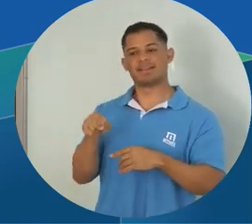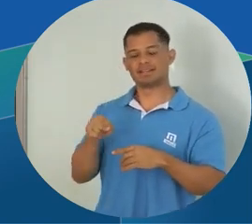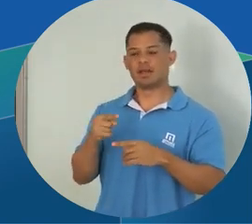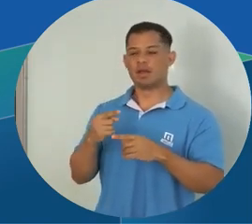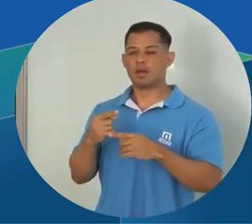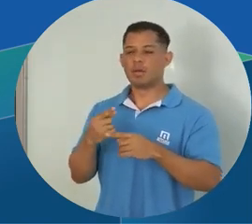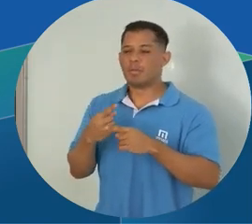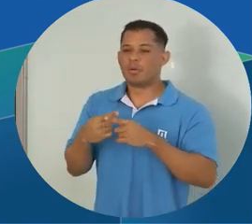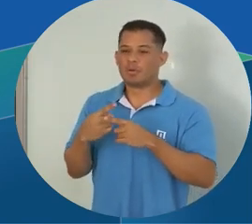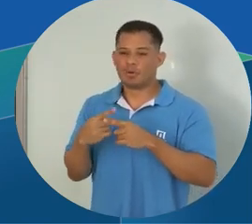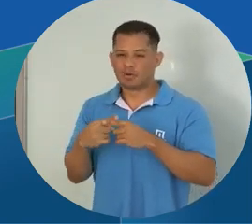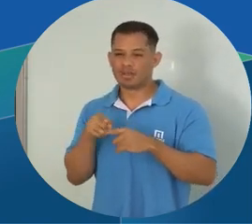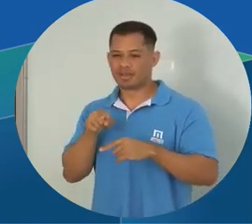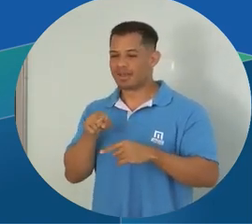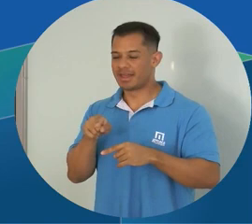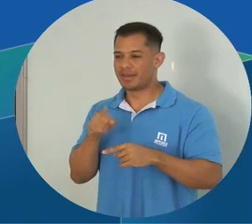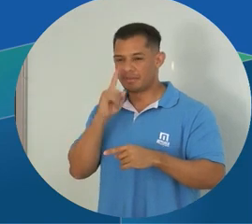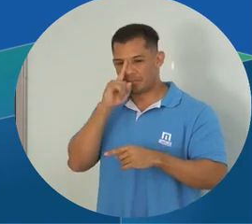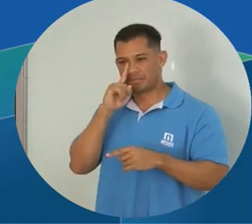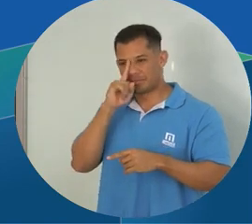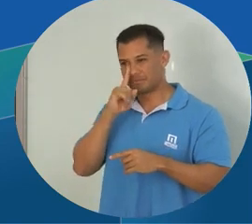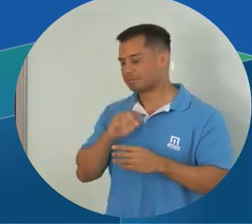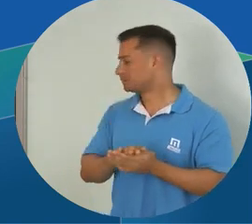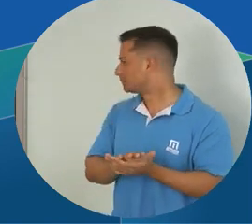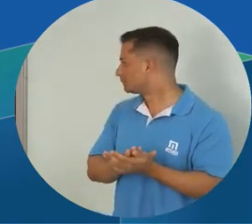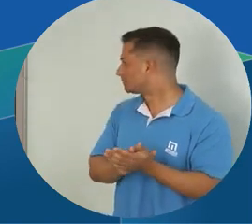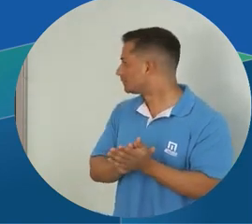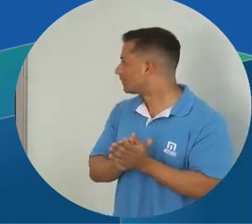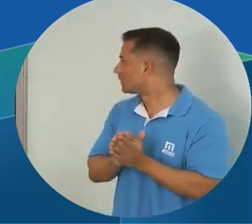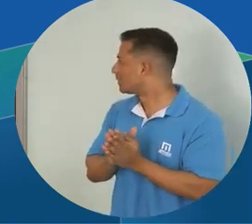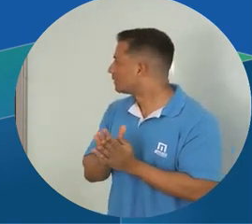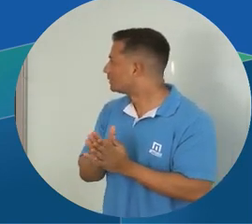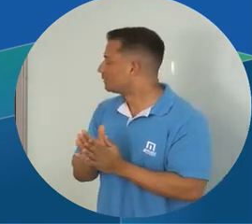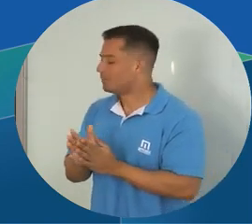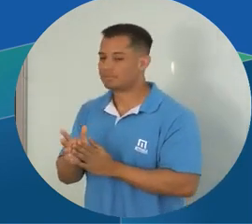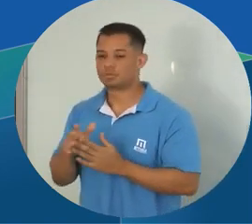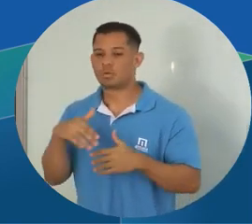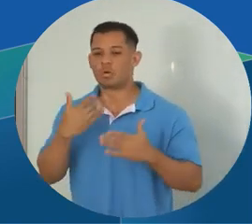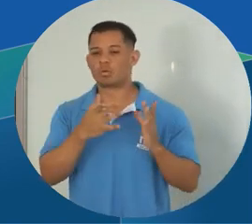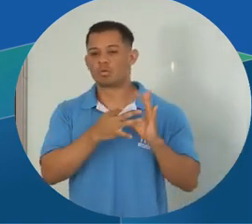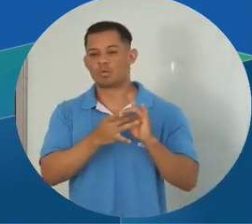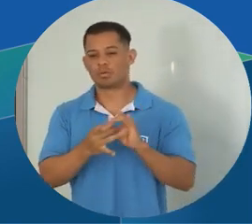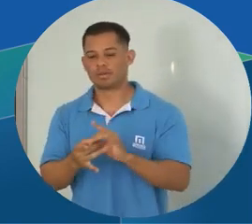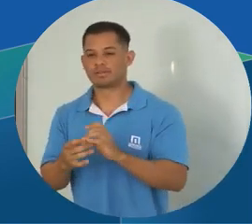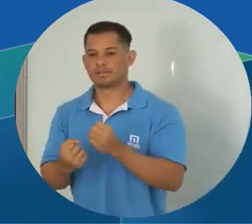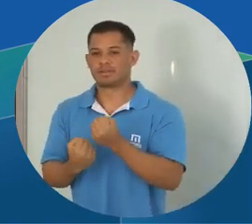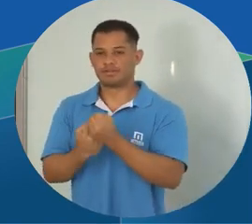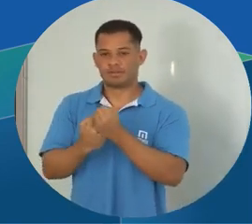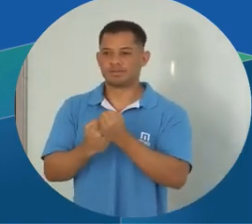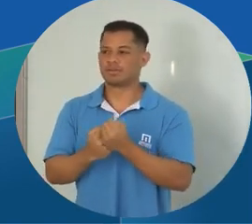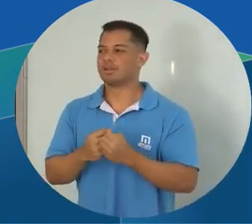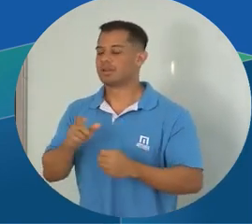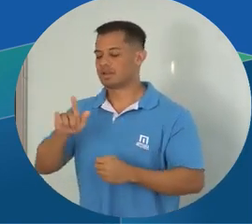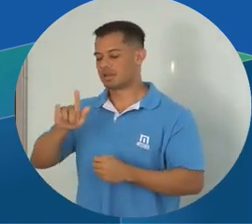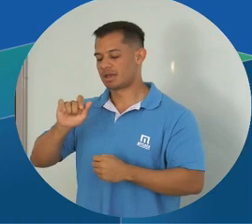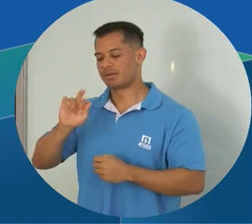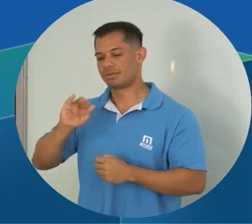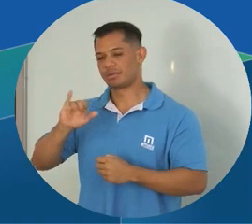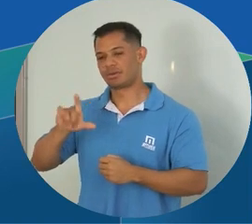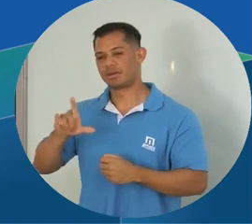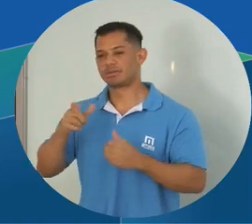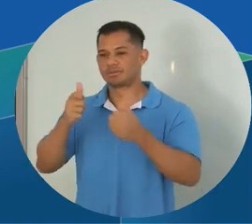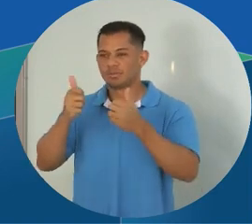Carolina. Então, vamos lá. O contexto aí de reforço. O Gabriel falou de reforços estruturais